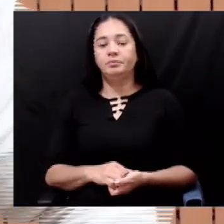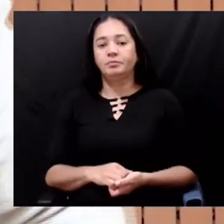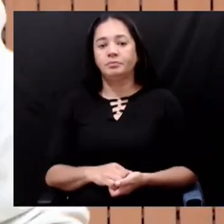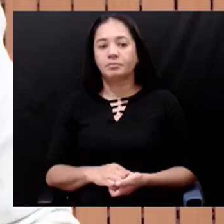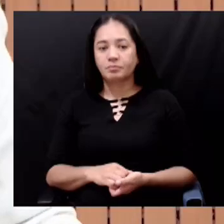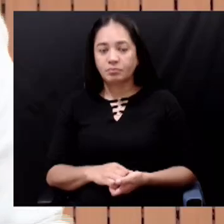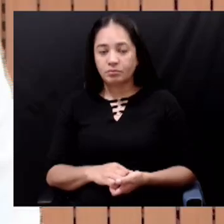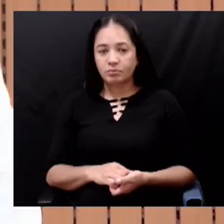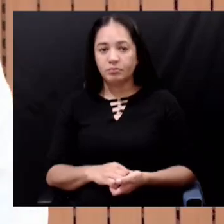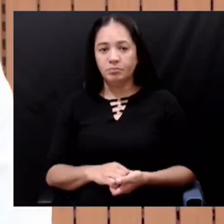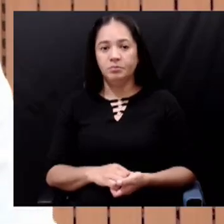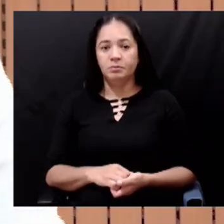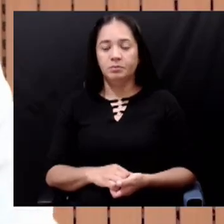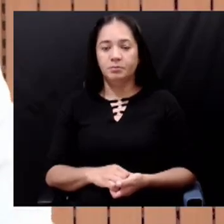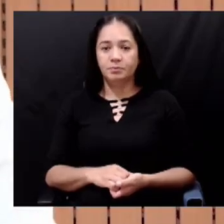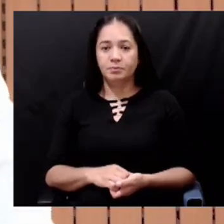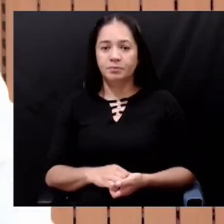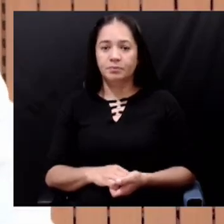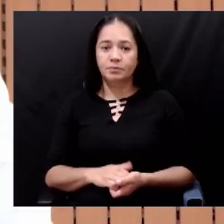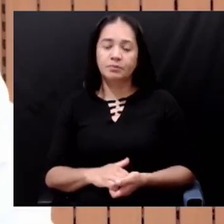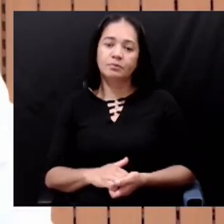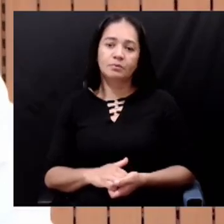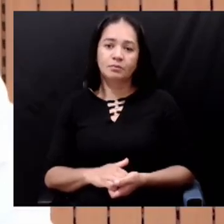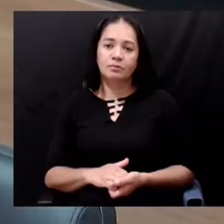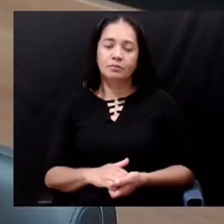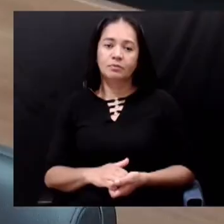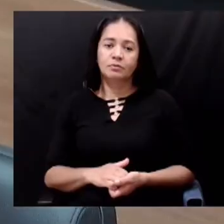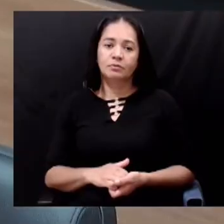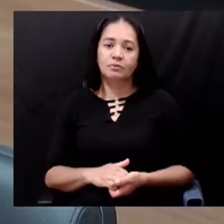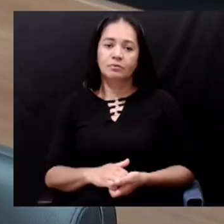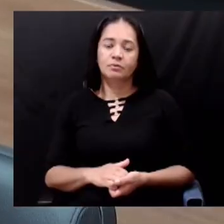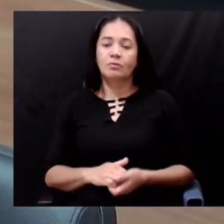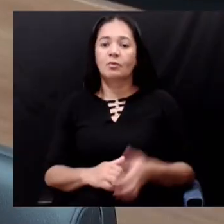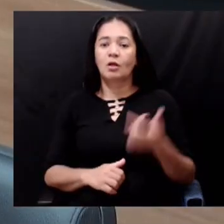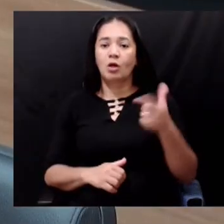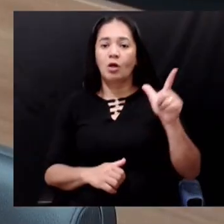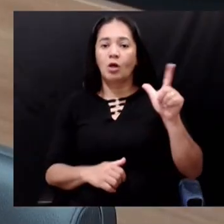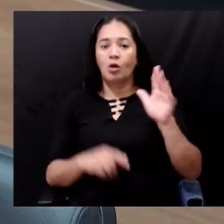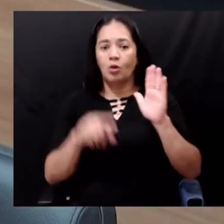né? Aí vem com isso uma outra pergunta que é mais do campo